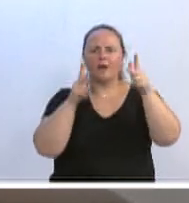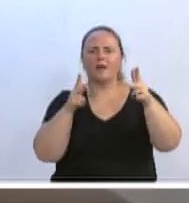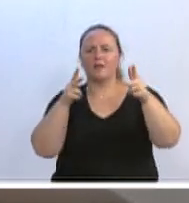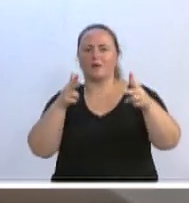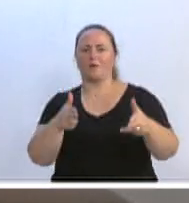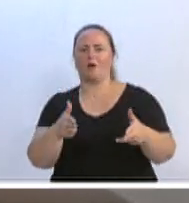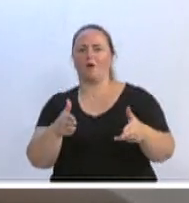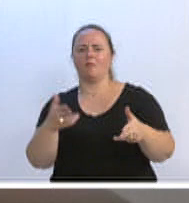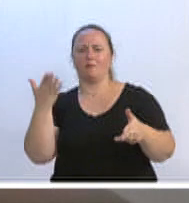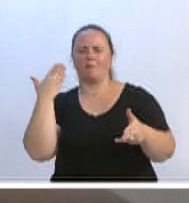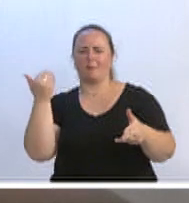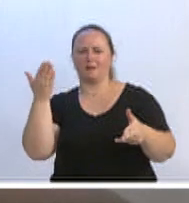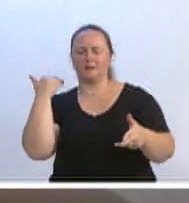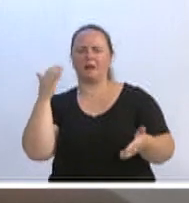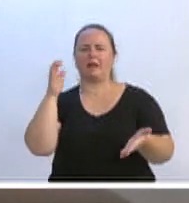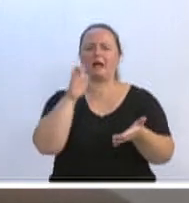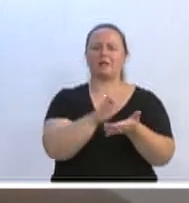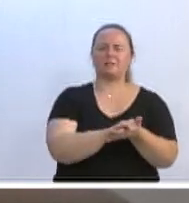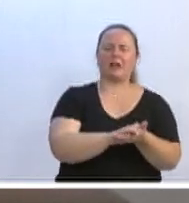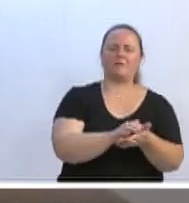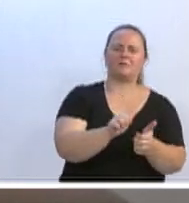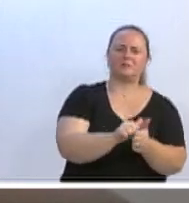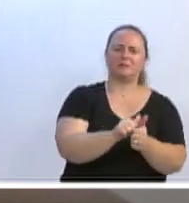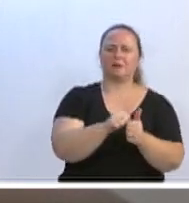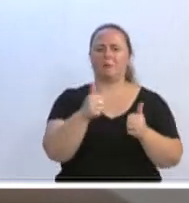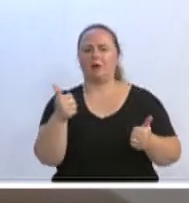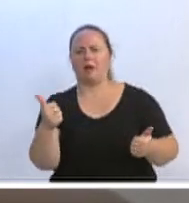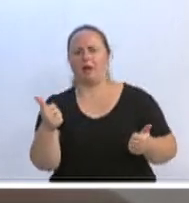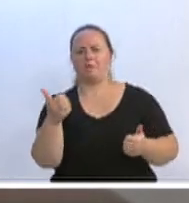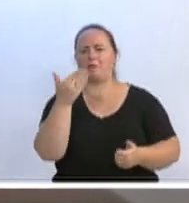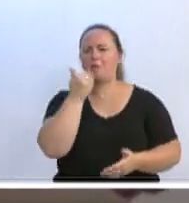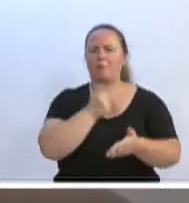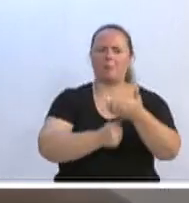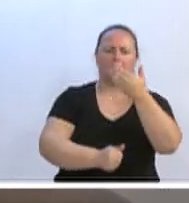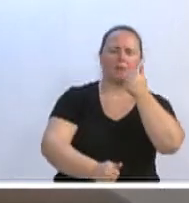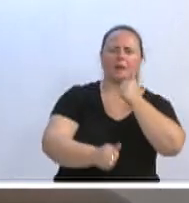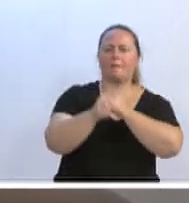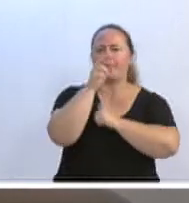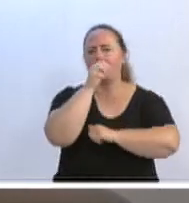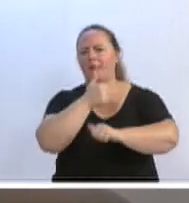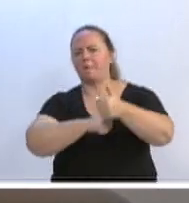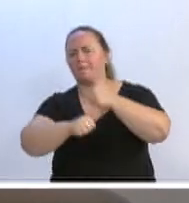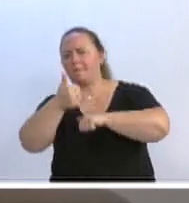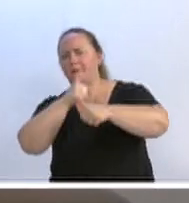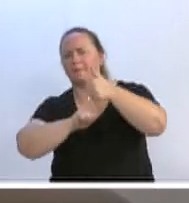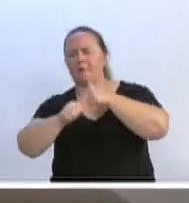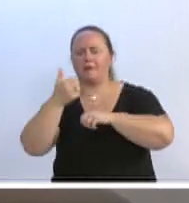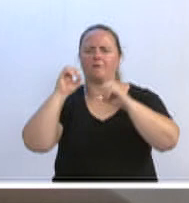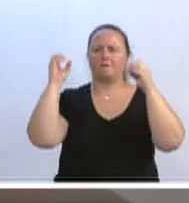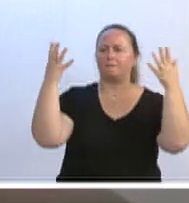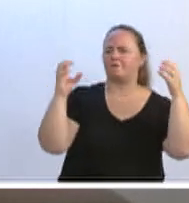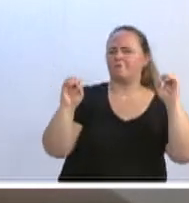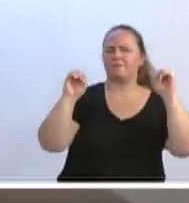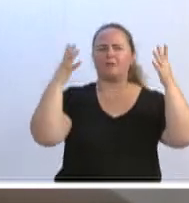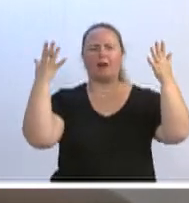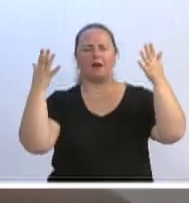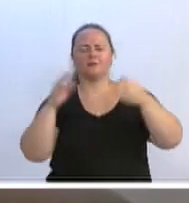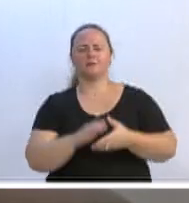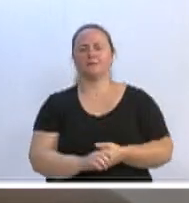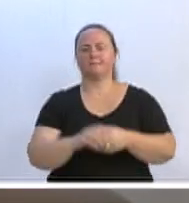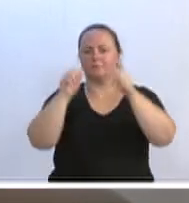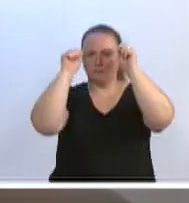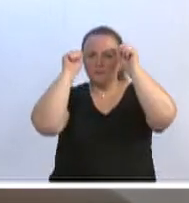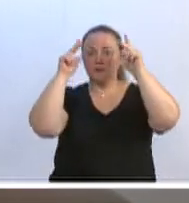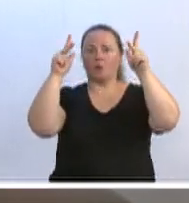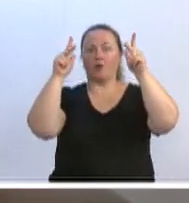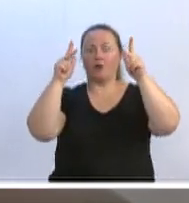Casavam-se e davam-se em casamento, comiam, bebiam, festejavam. E Noé ali, né,